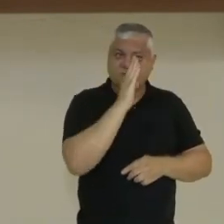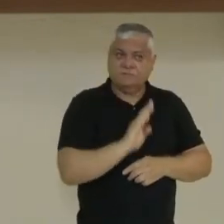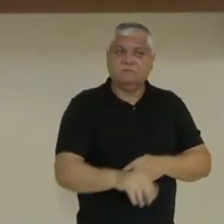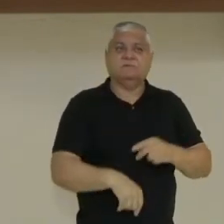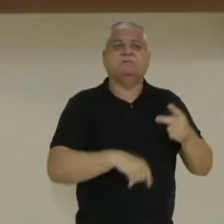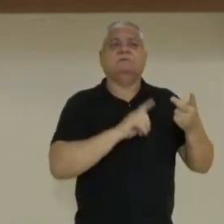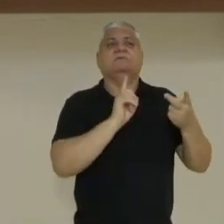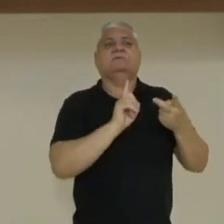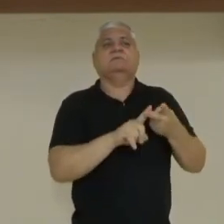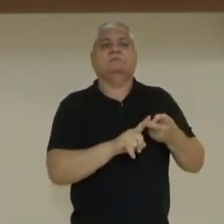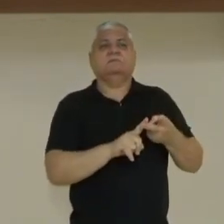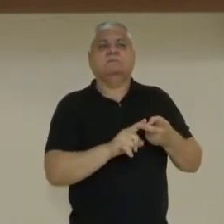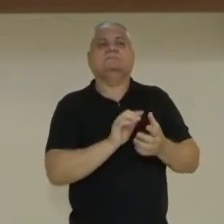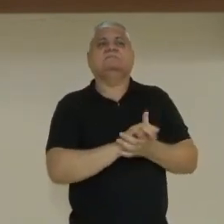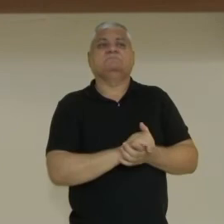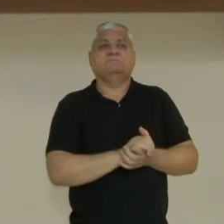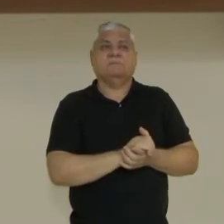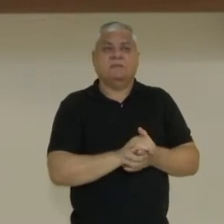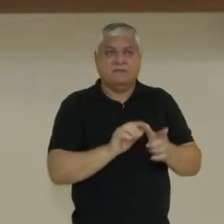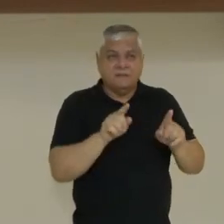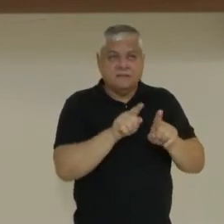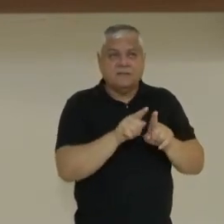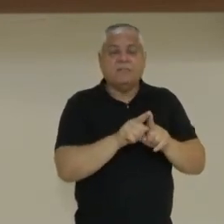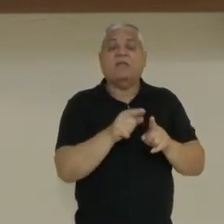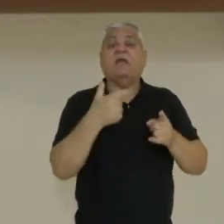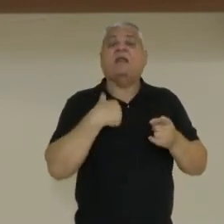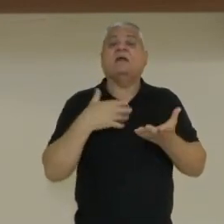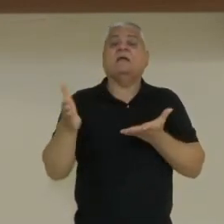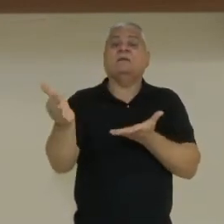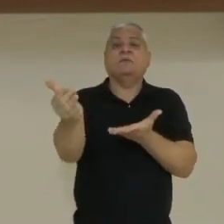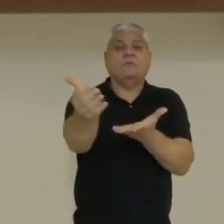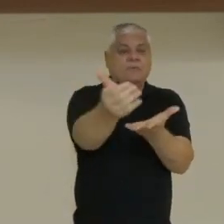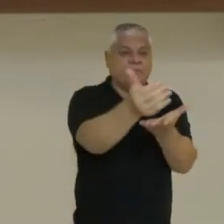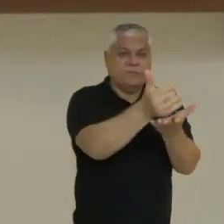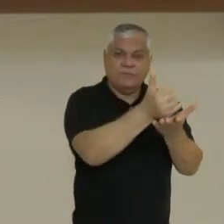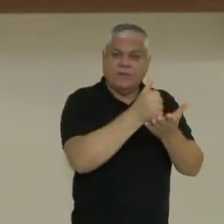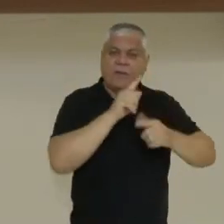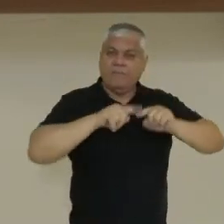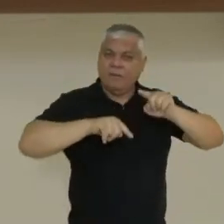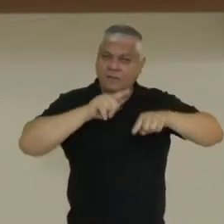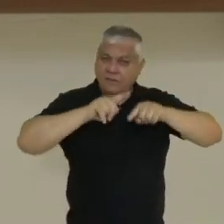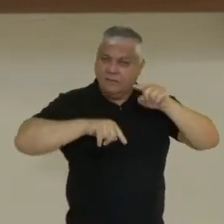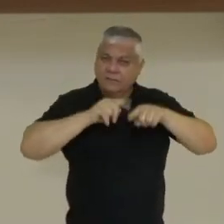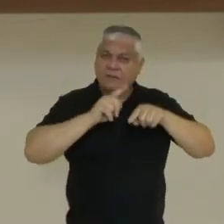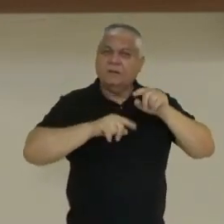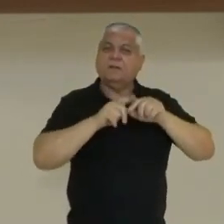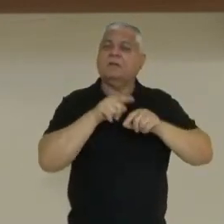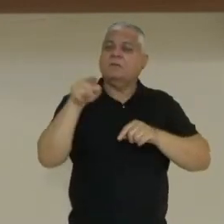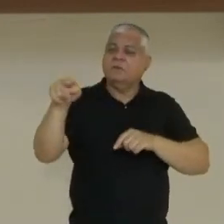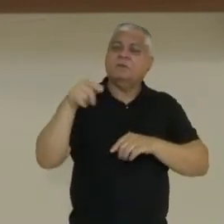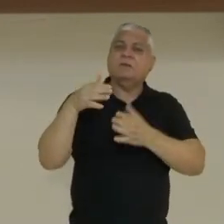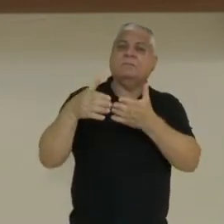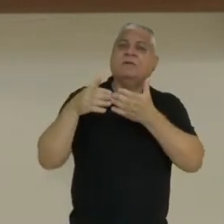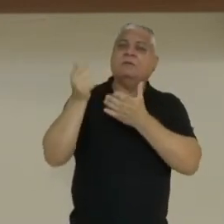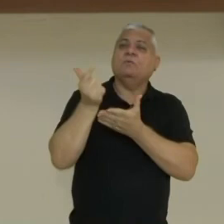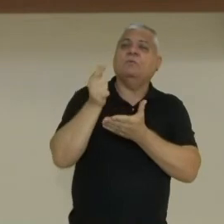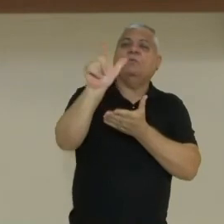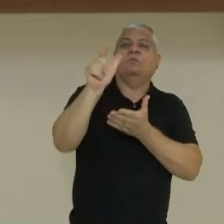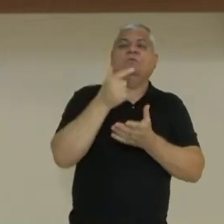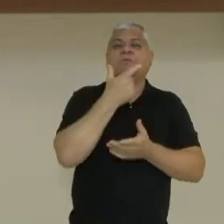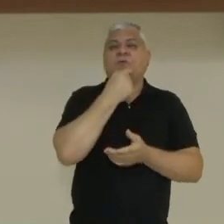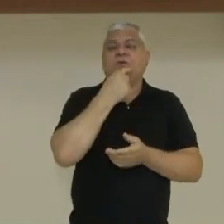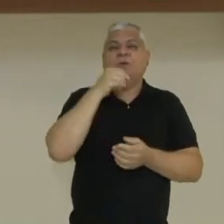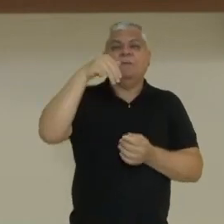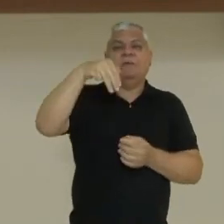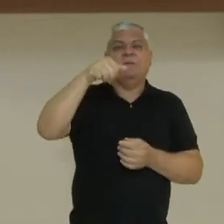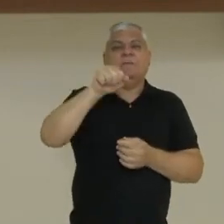né? Percebemos que ela quer reunir todo o material e que ele também converse com outro autor, o Mário